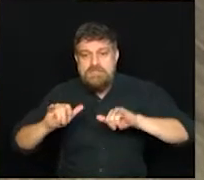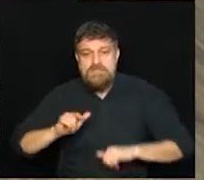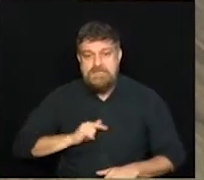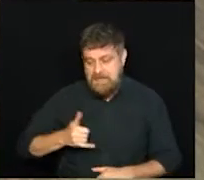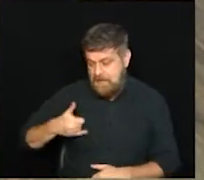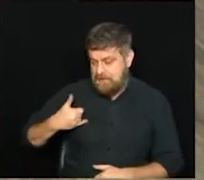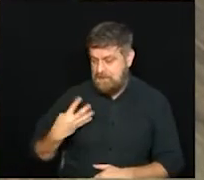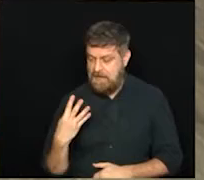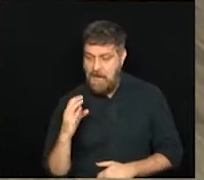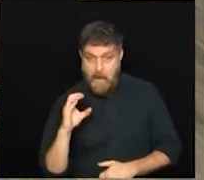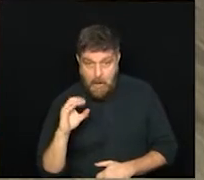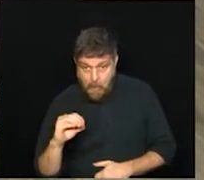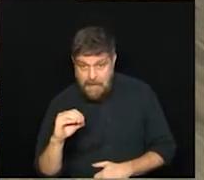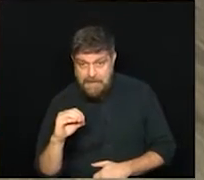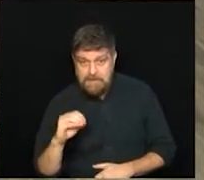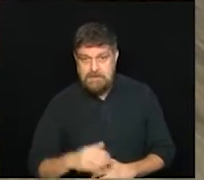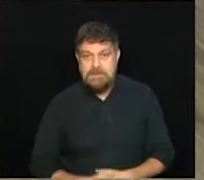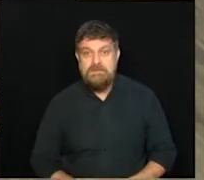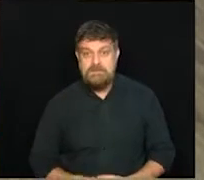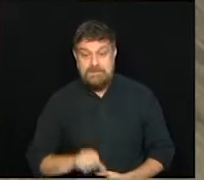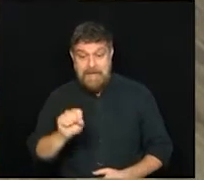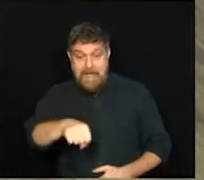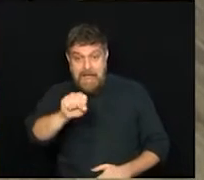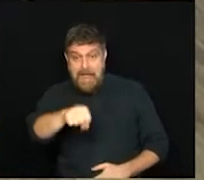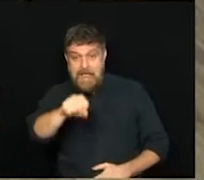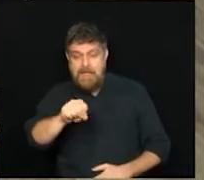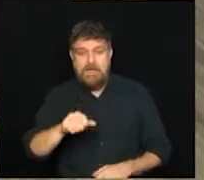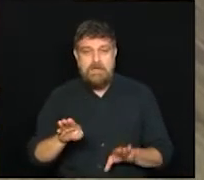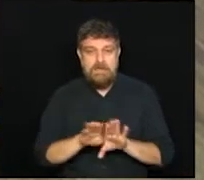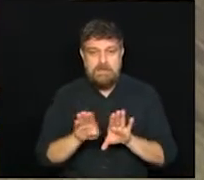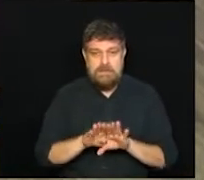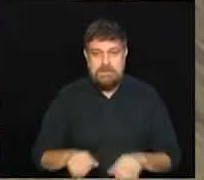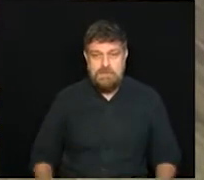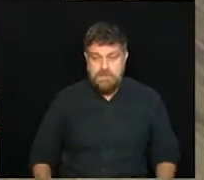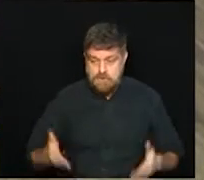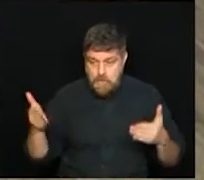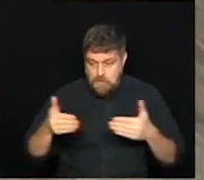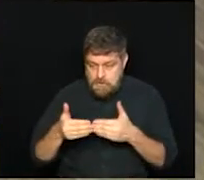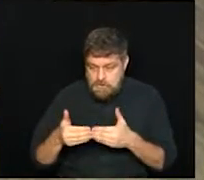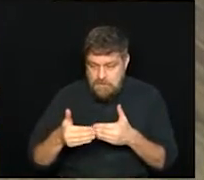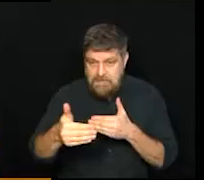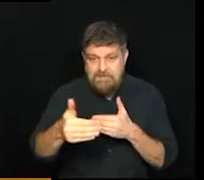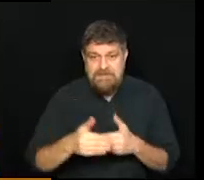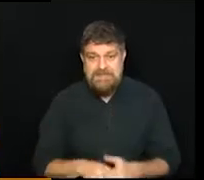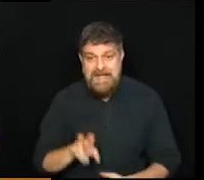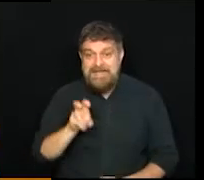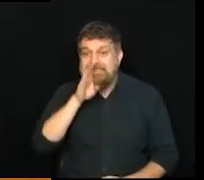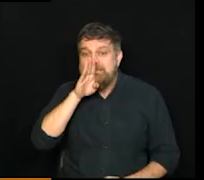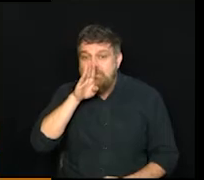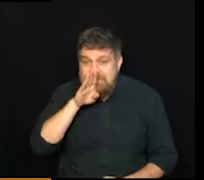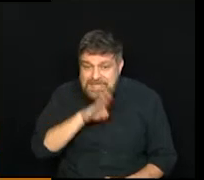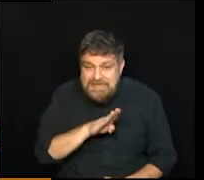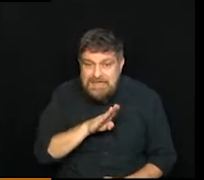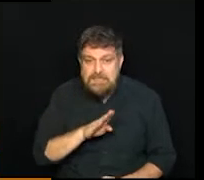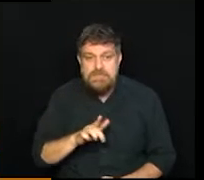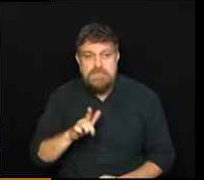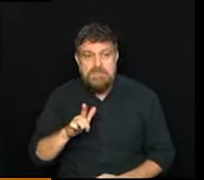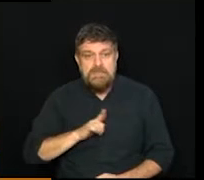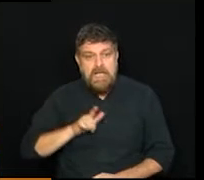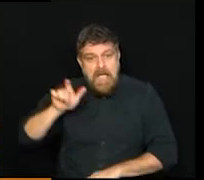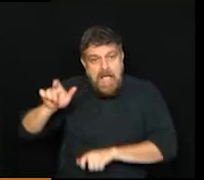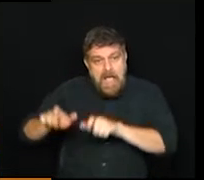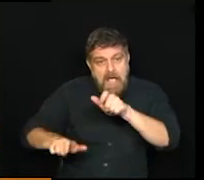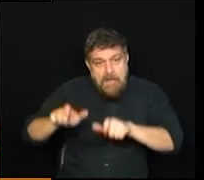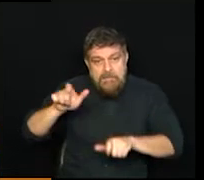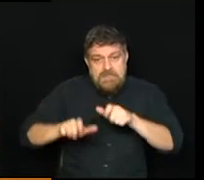faixa etária de 40 anos. Isso, olha, então a partir de hoje, 5 horas da tarde, as